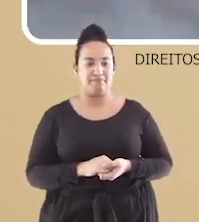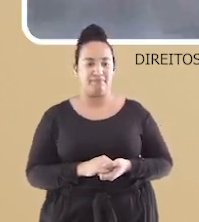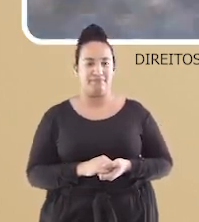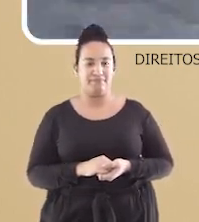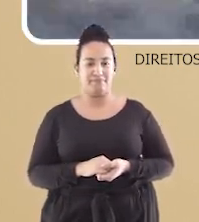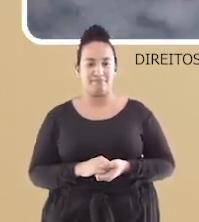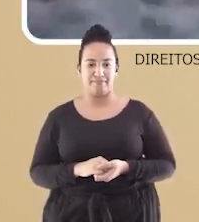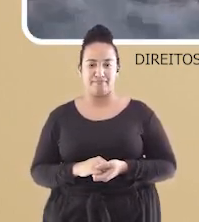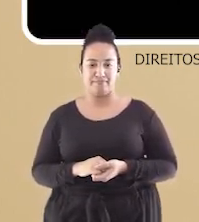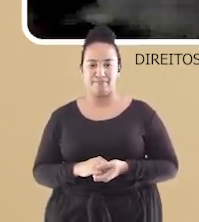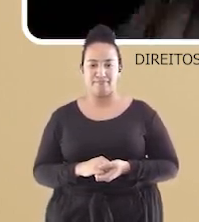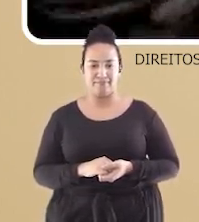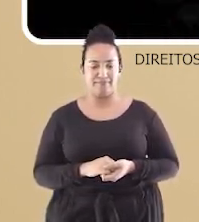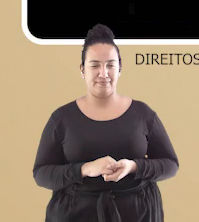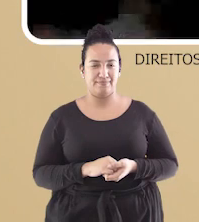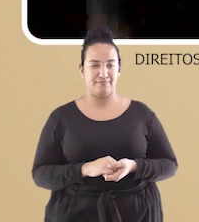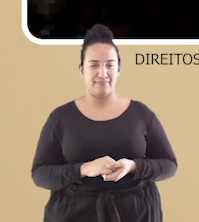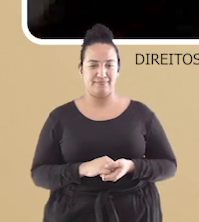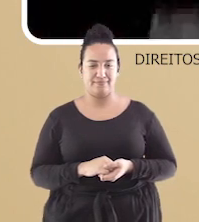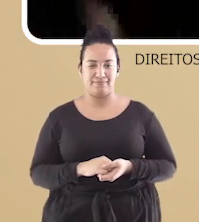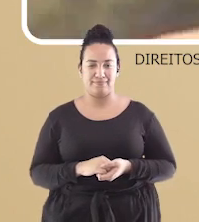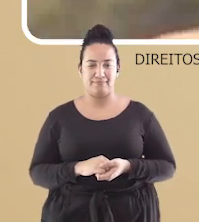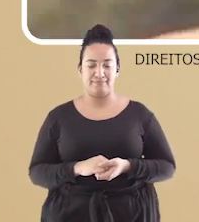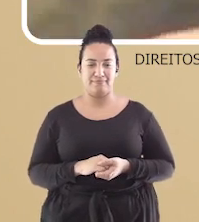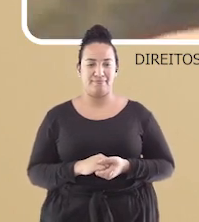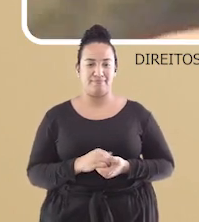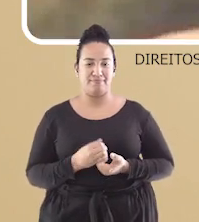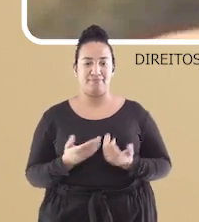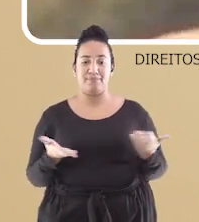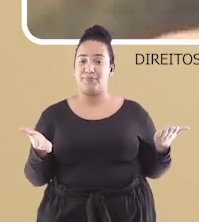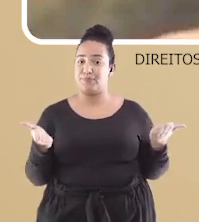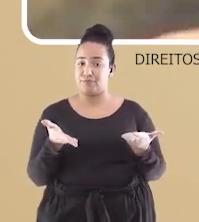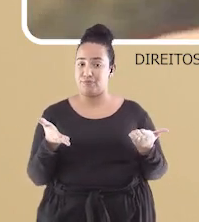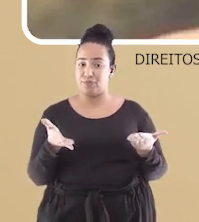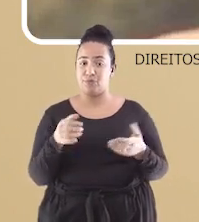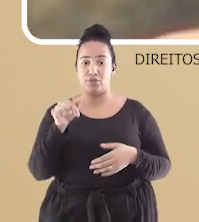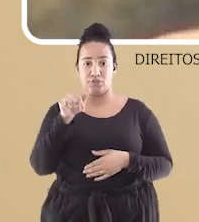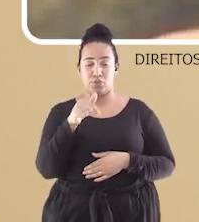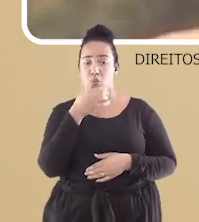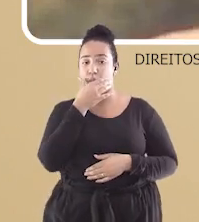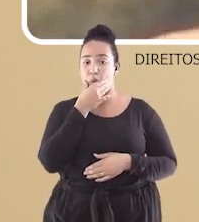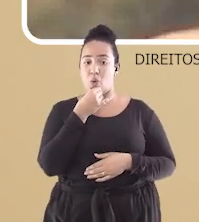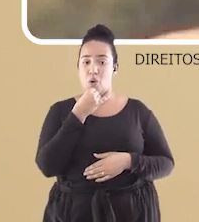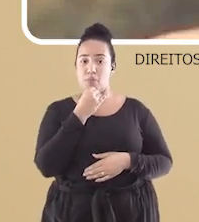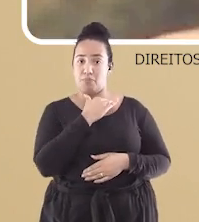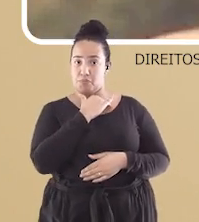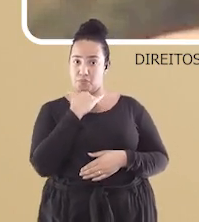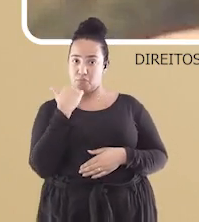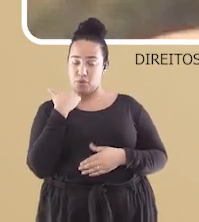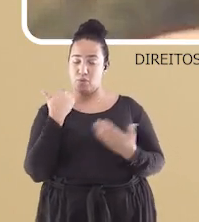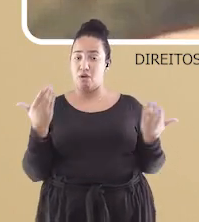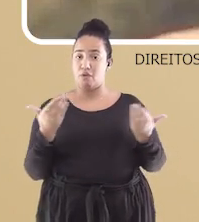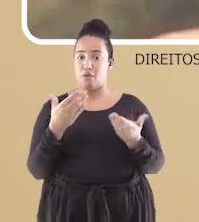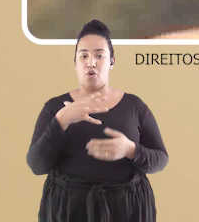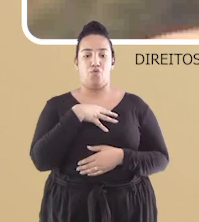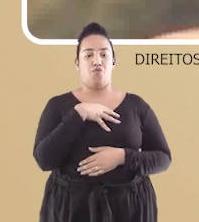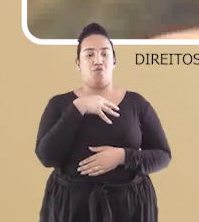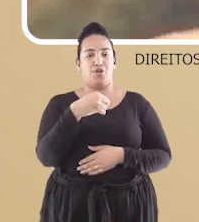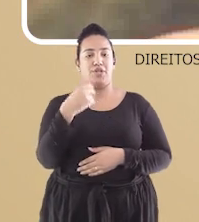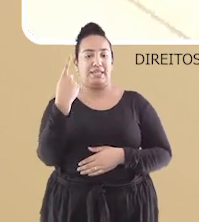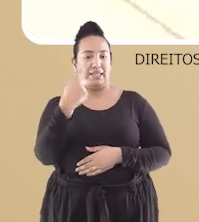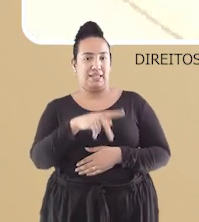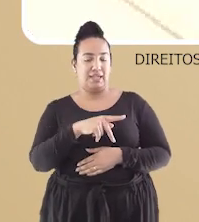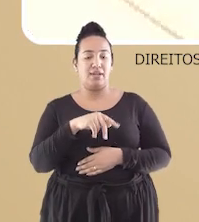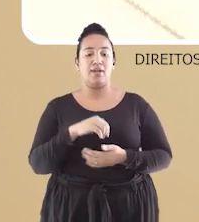João, pelo ano que passou. Hoje, à frente do boi de seu Teodoro, depois da morte do pai, o filho caçula,